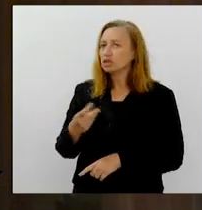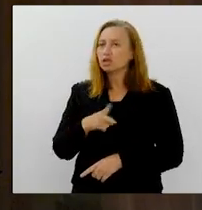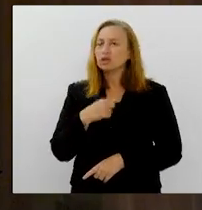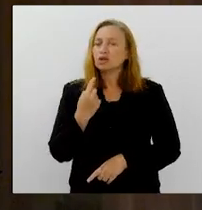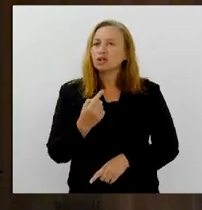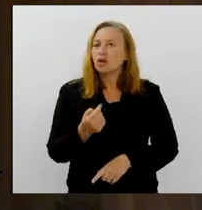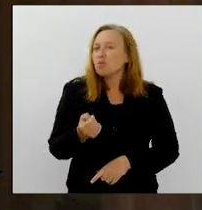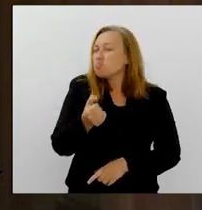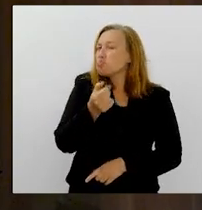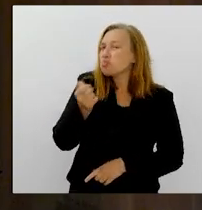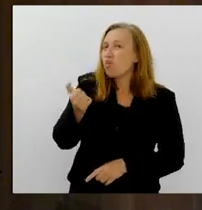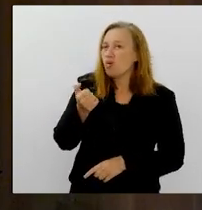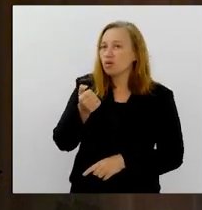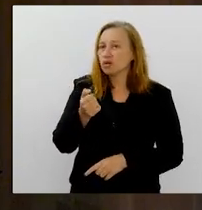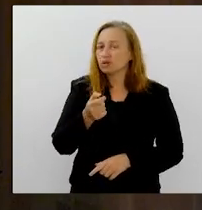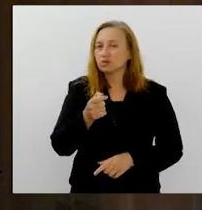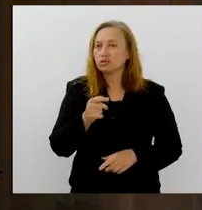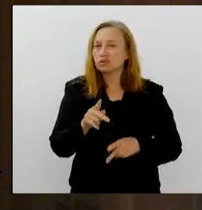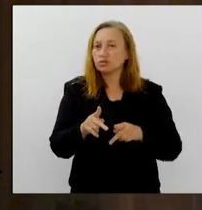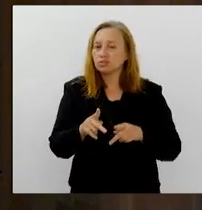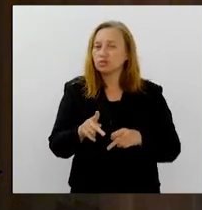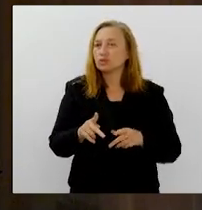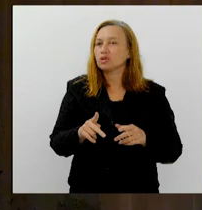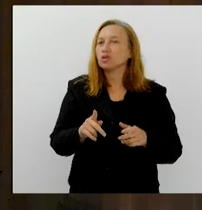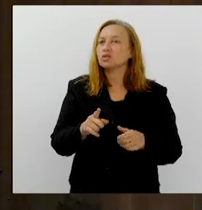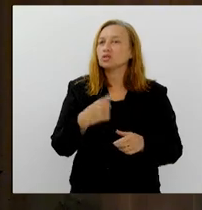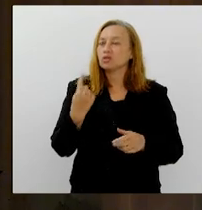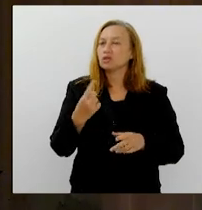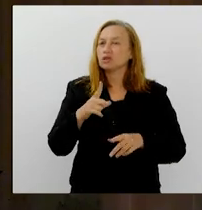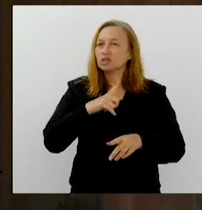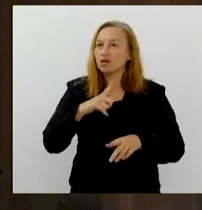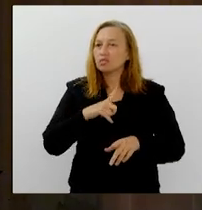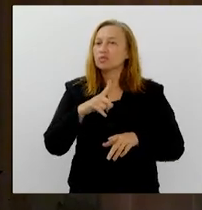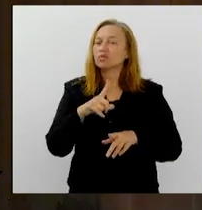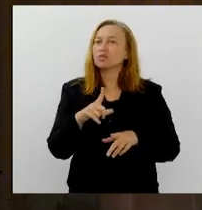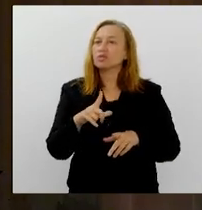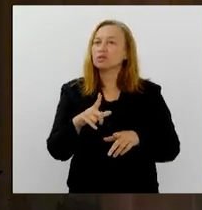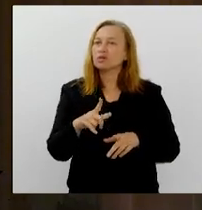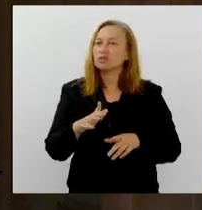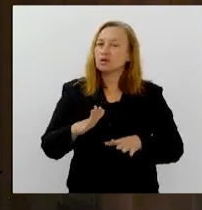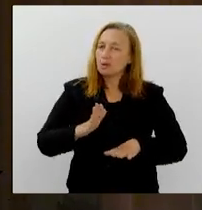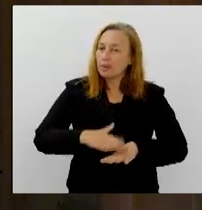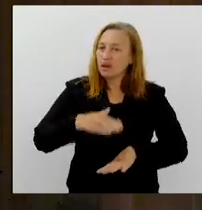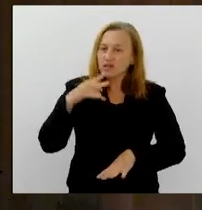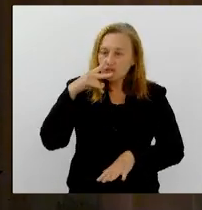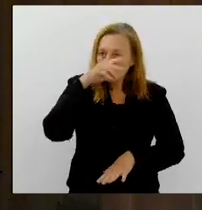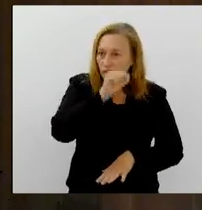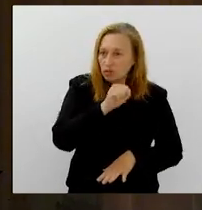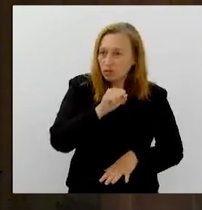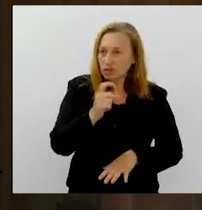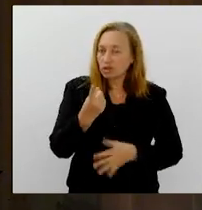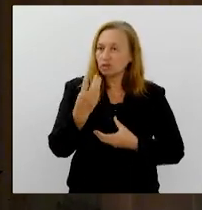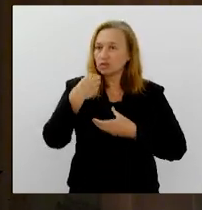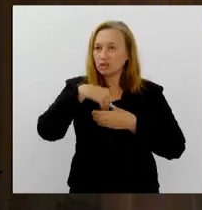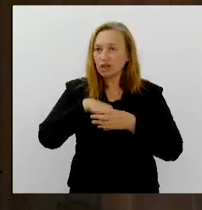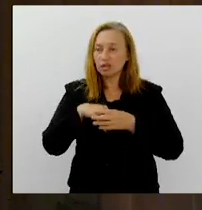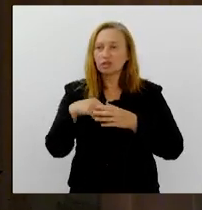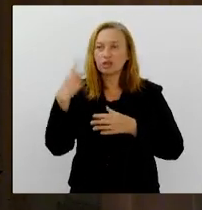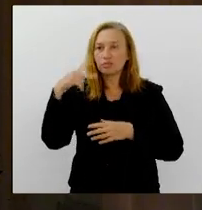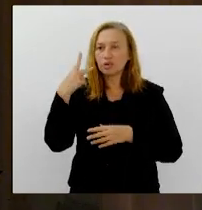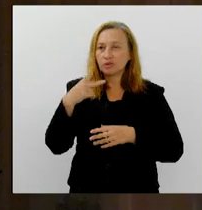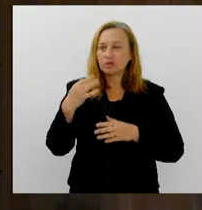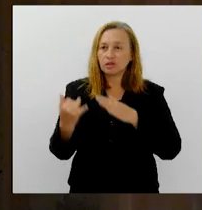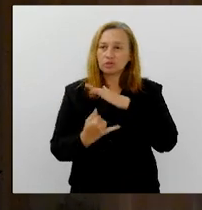numa conjuntura às vezes muito adversa, nós temos às vezes mais força, e não dentro do parlamento e da